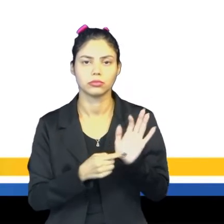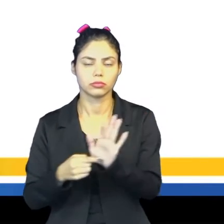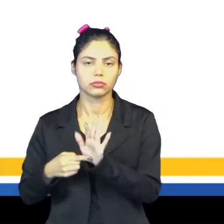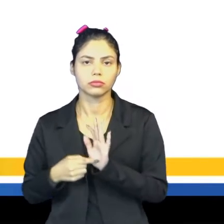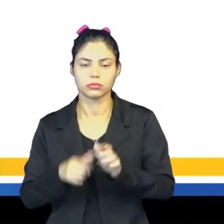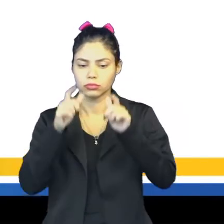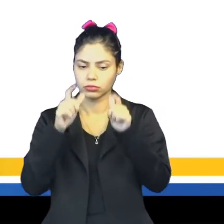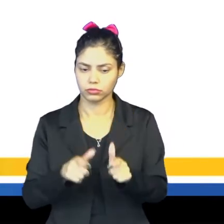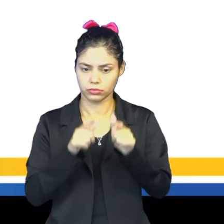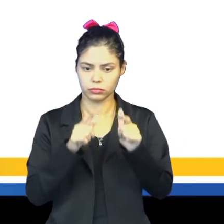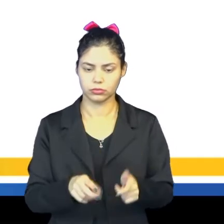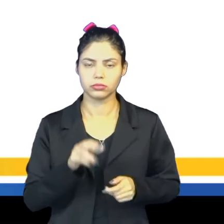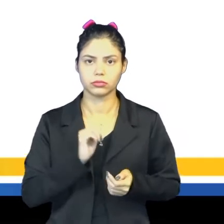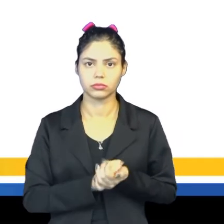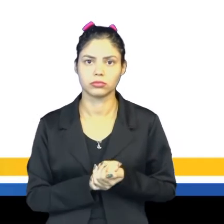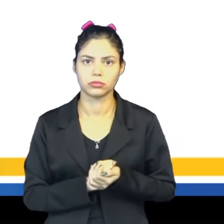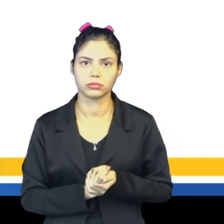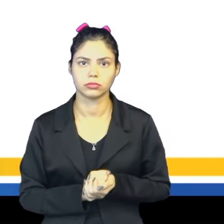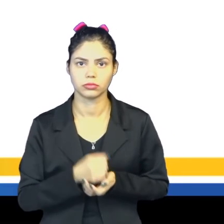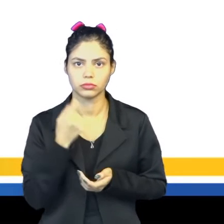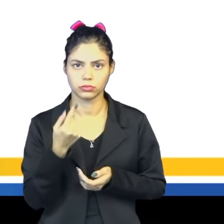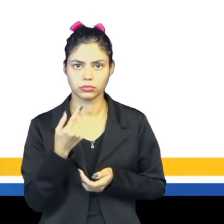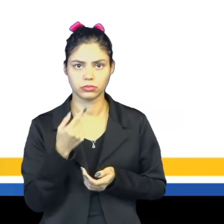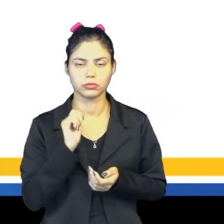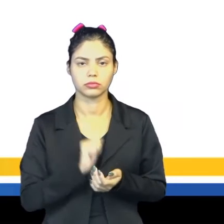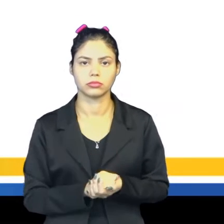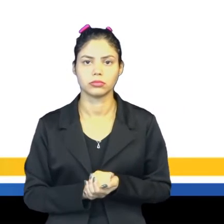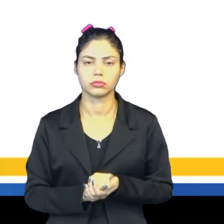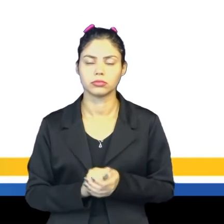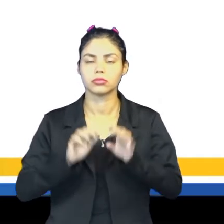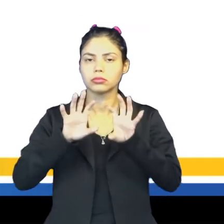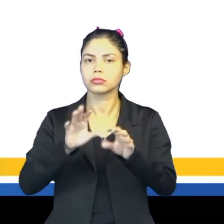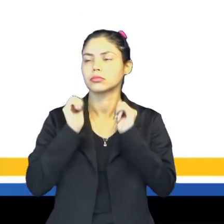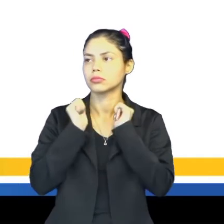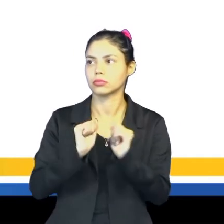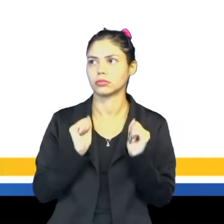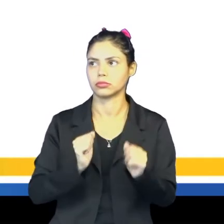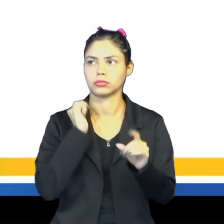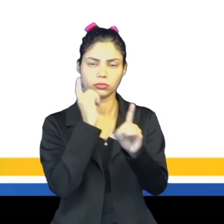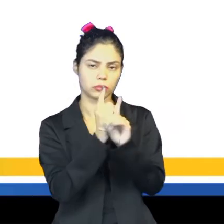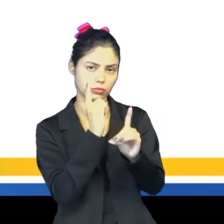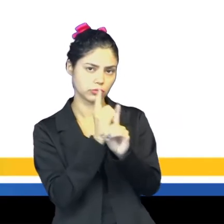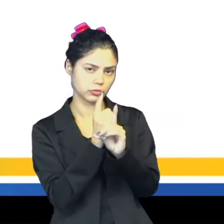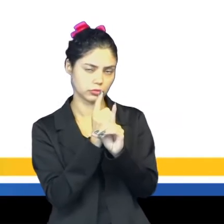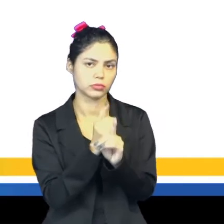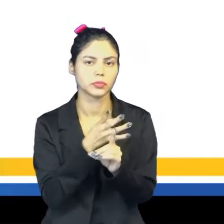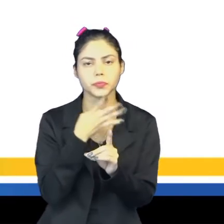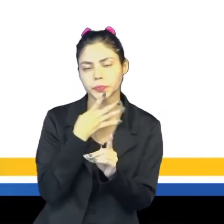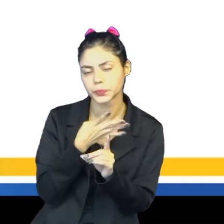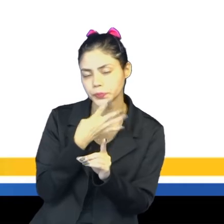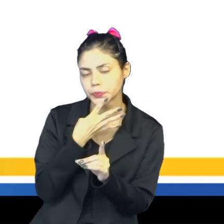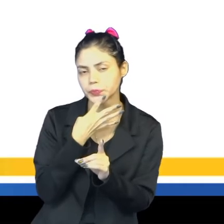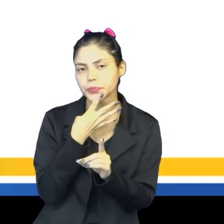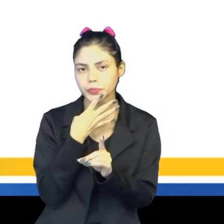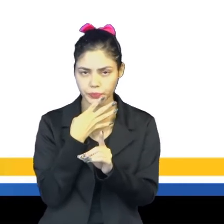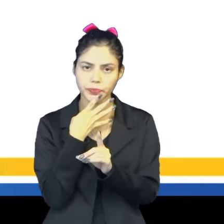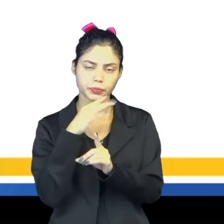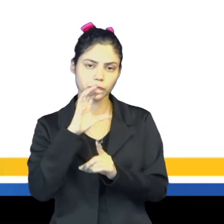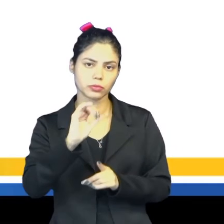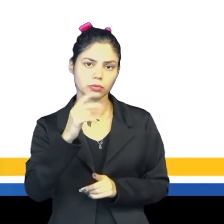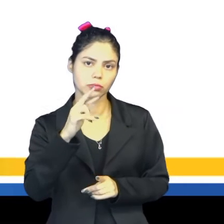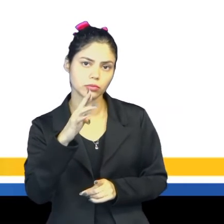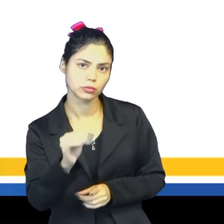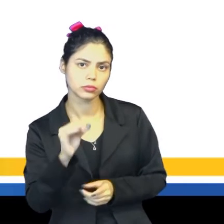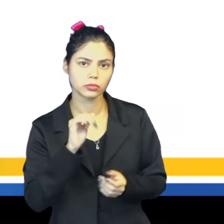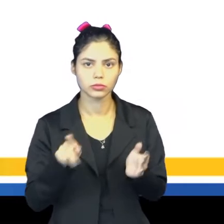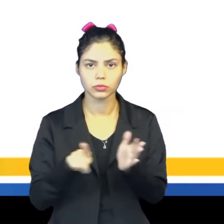espaço ocupado por um corpo. Desta forma, podemos muitas vezes conhecer a capacidade